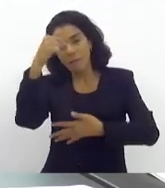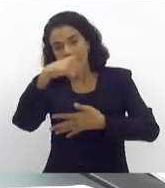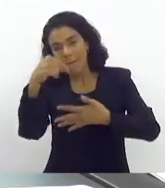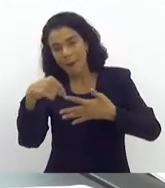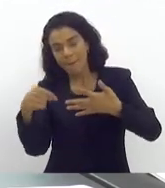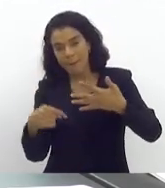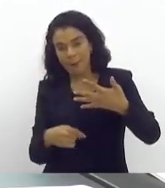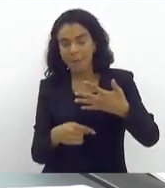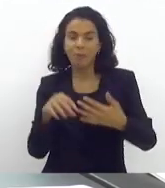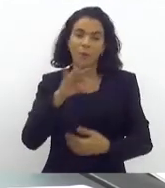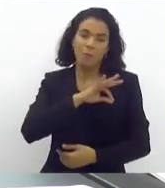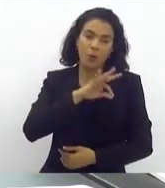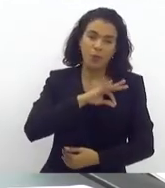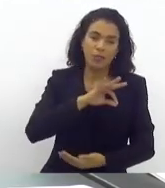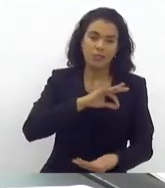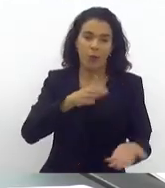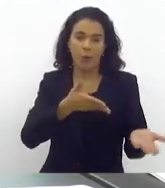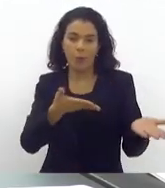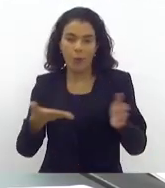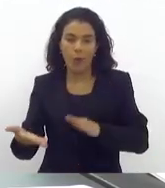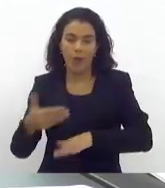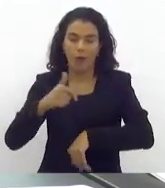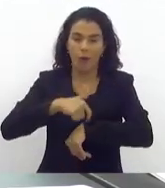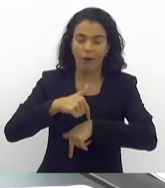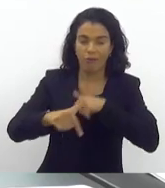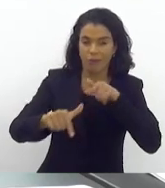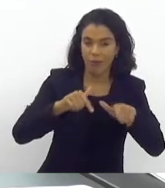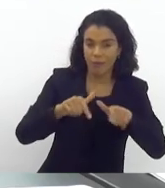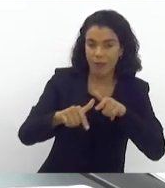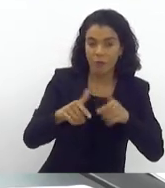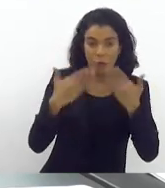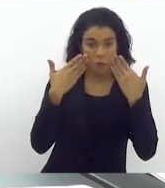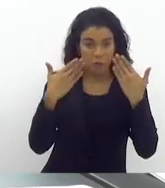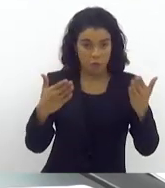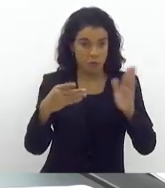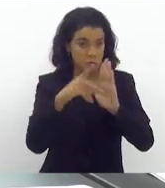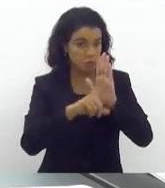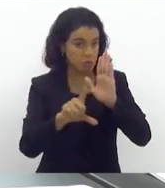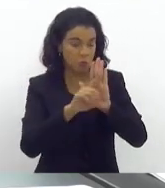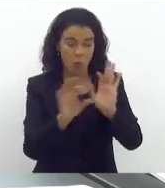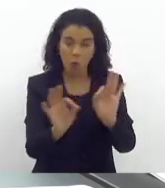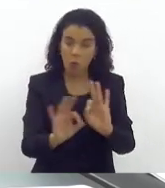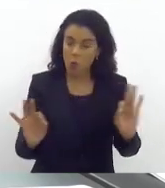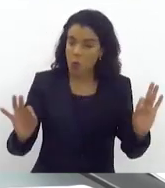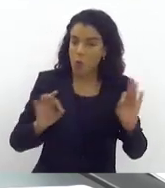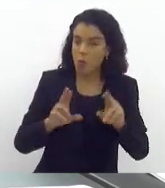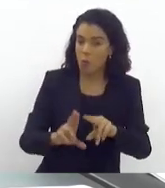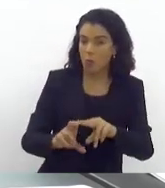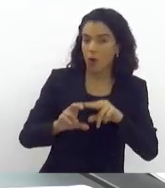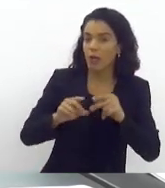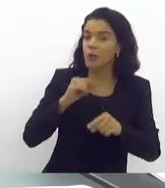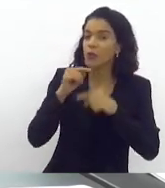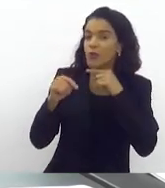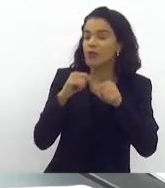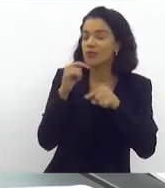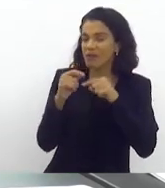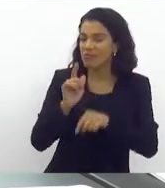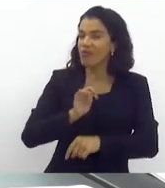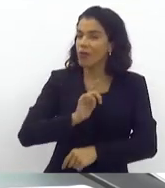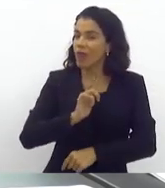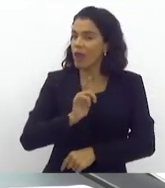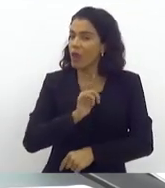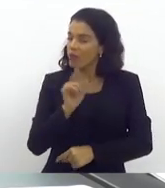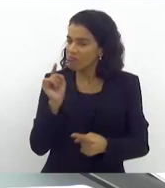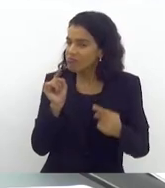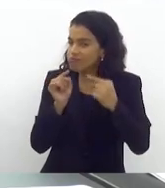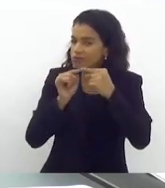a isso, a policiais que vieram a óbito, etc., e ainda não apresentei um projeto dessa natureza em decorrência dessa dúvida com relação à constitucionalidade. Eu